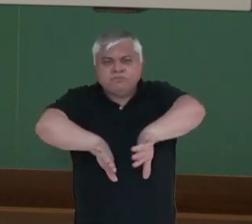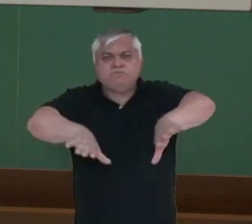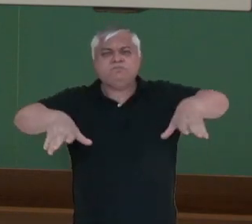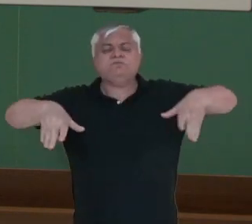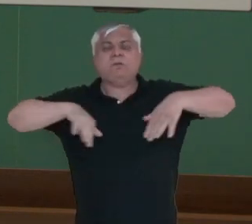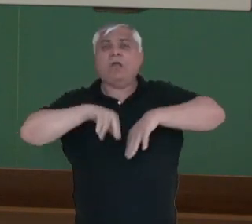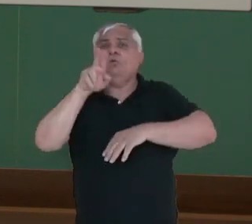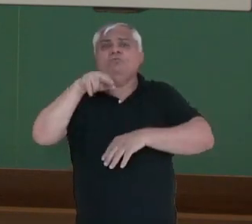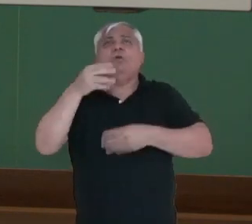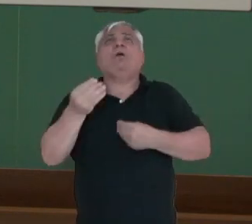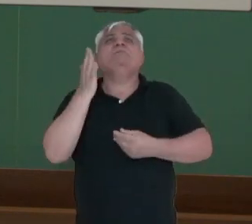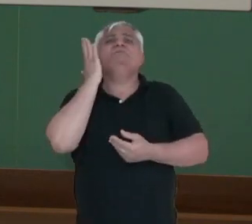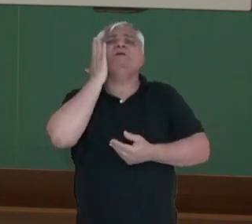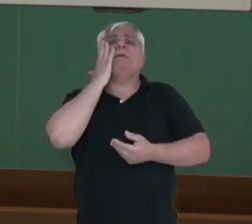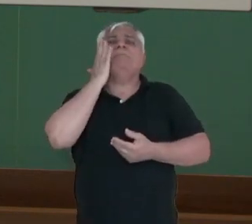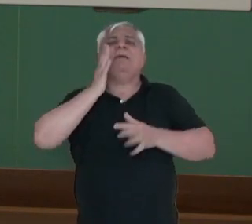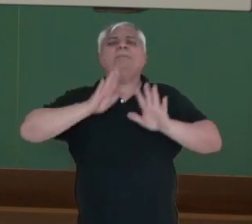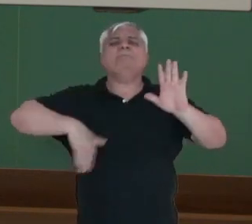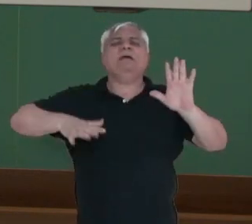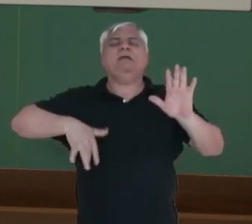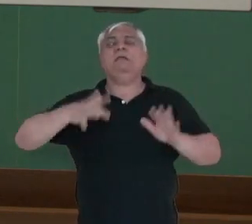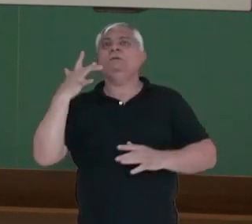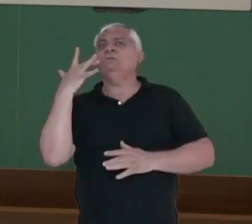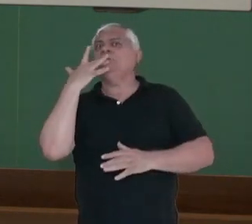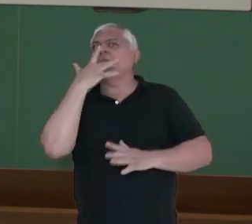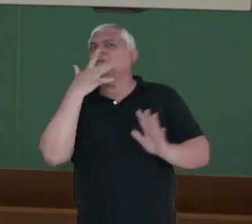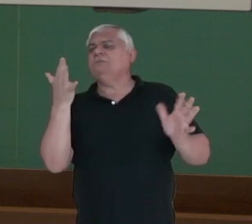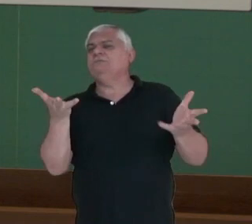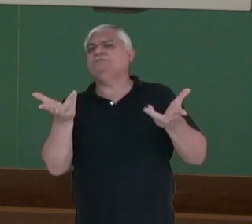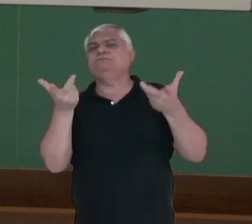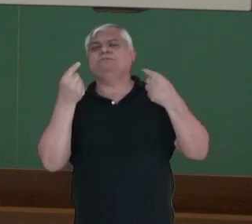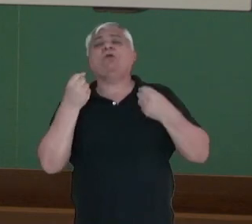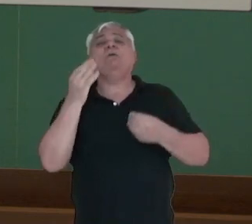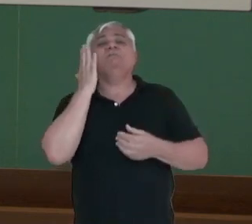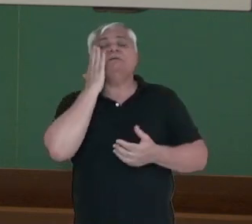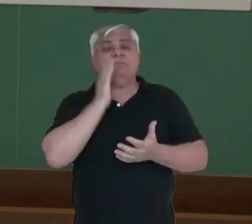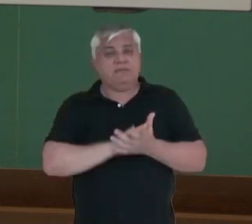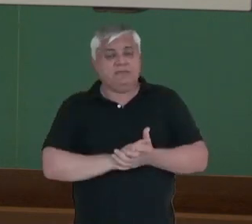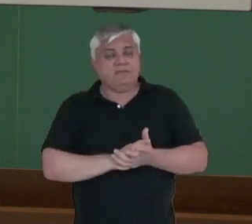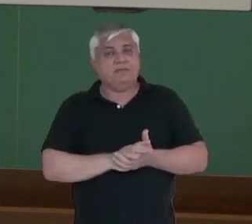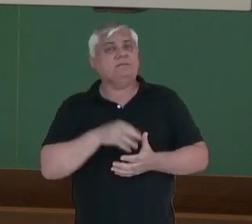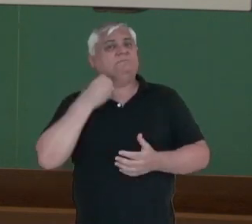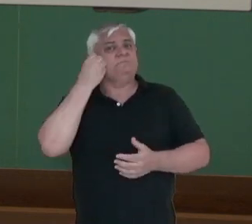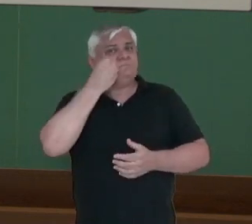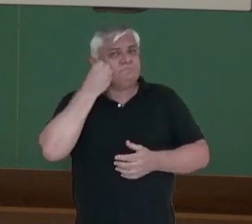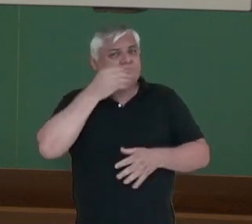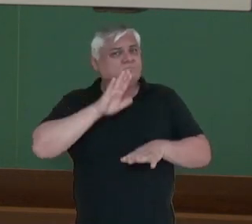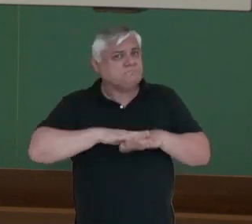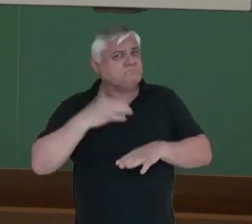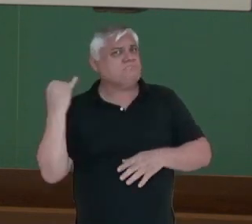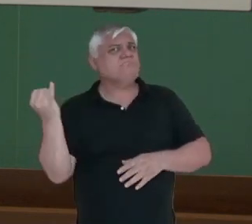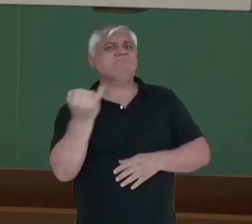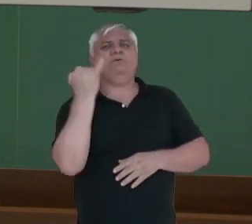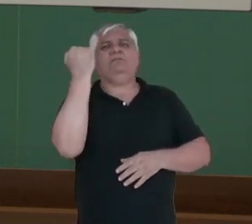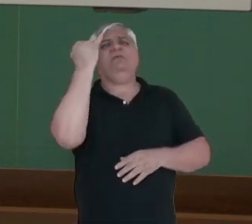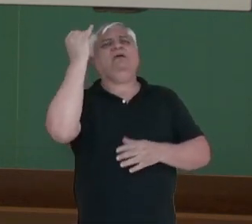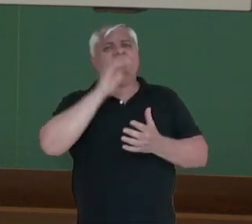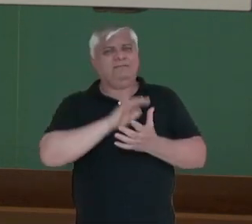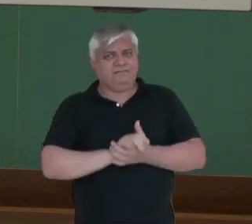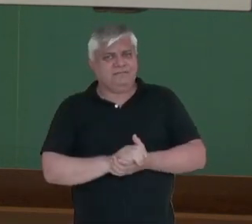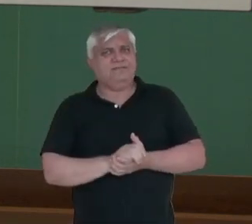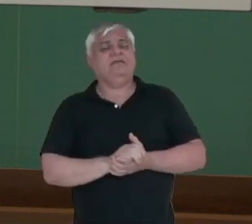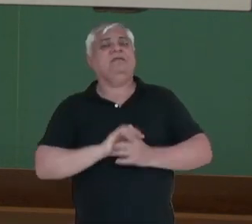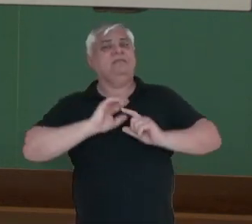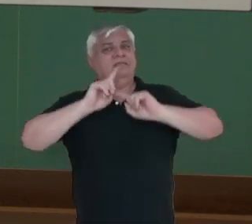que eu vou saber que a praia é um lugar maravilhoso? Então, essas experiências são experiências importantes daí para a